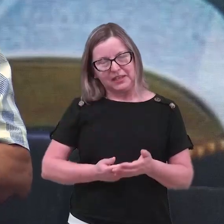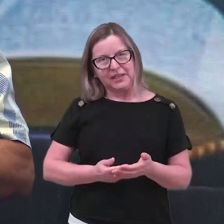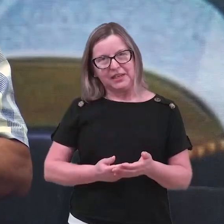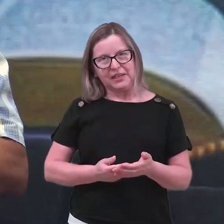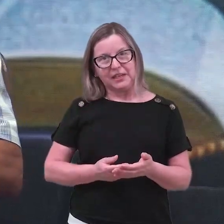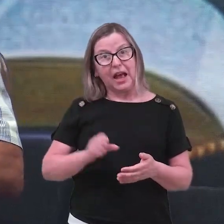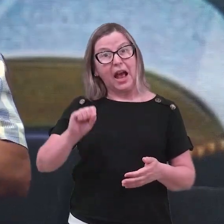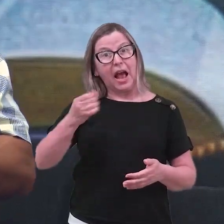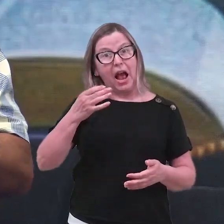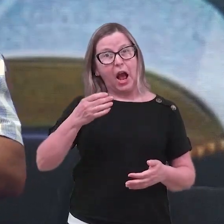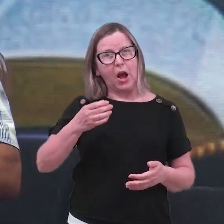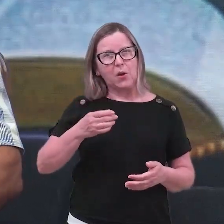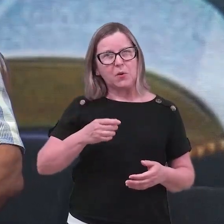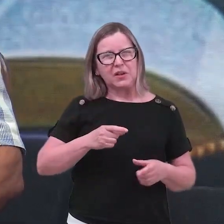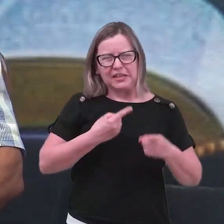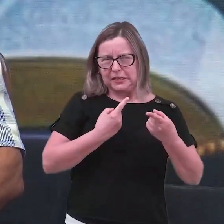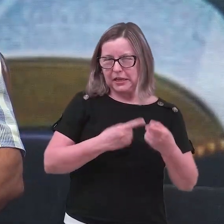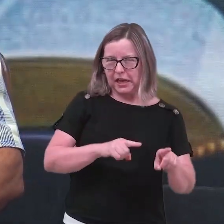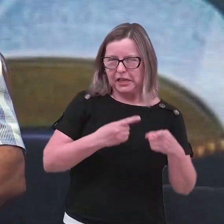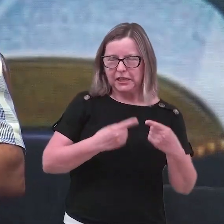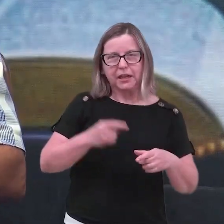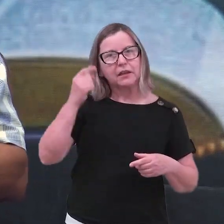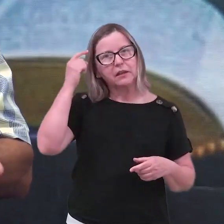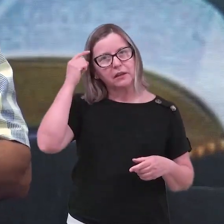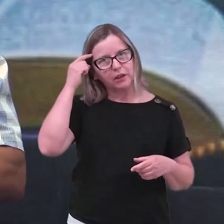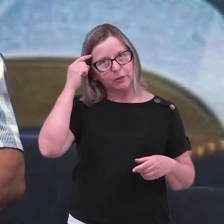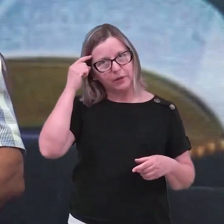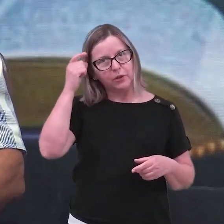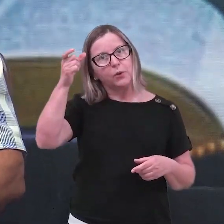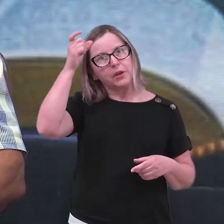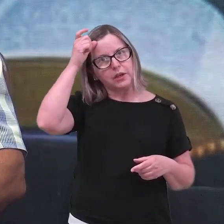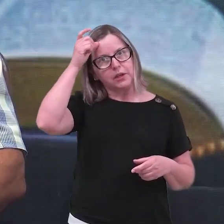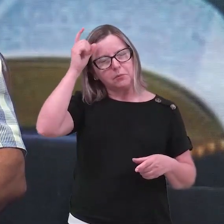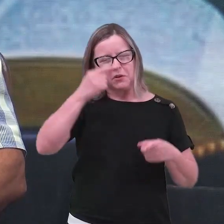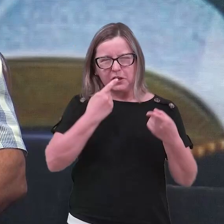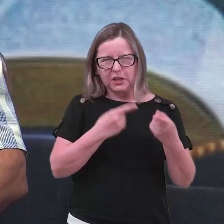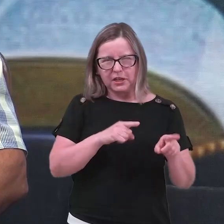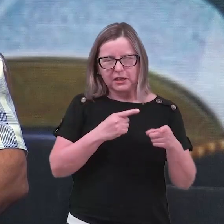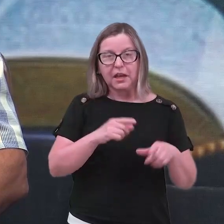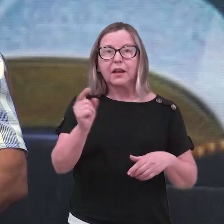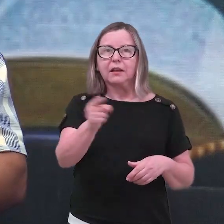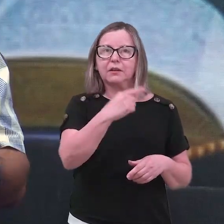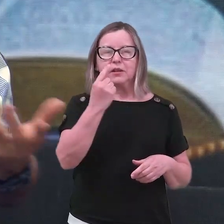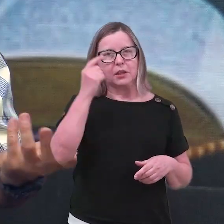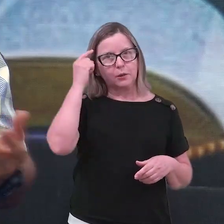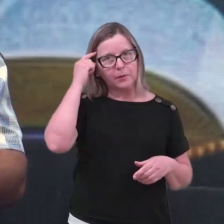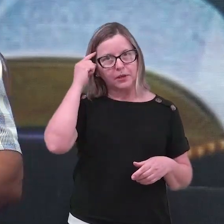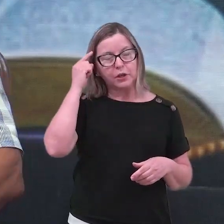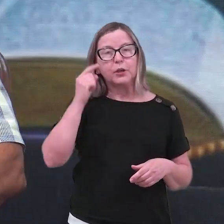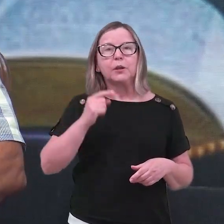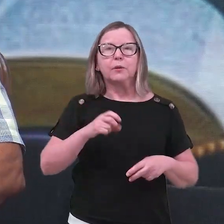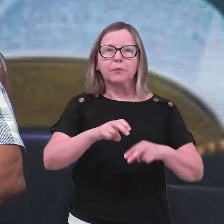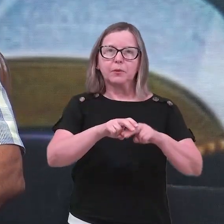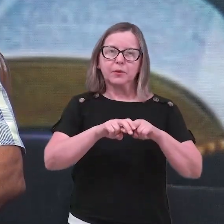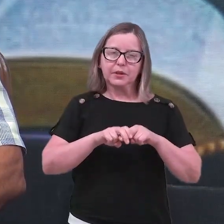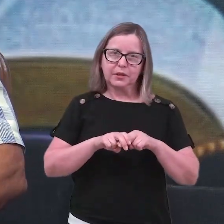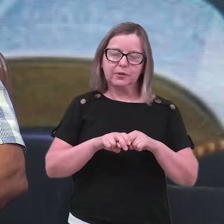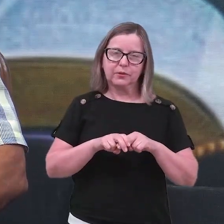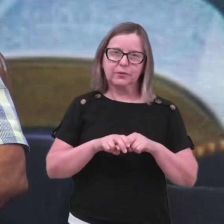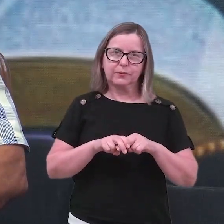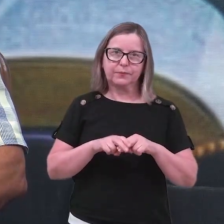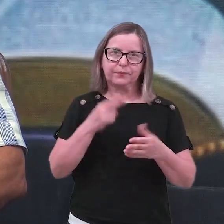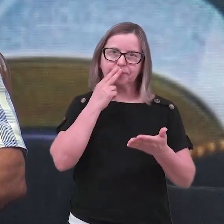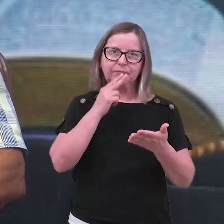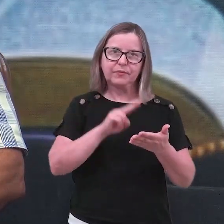A nossa mente pode ser atacada pelo inimigo. Por isso que nós somos exortados na epístola